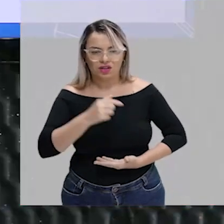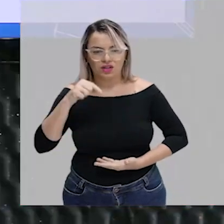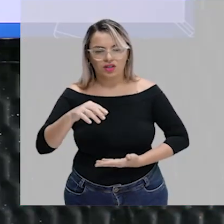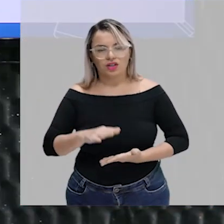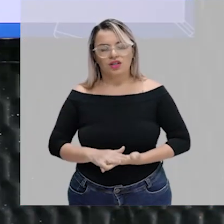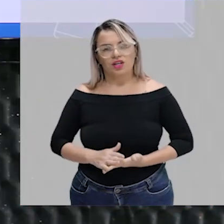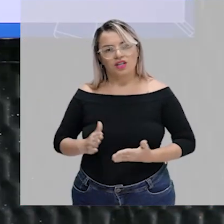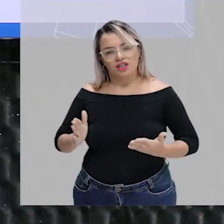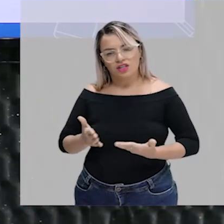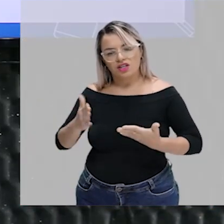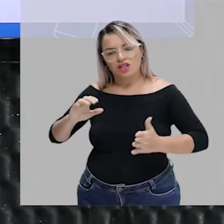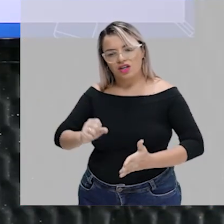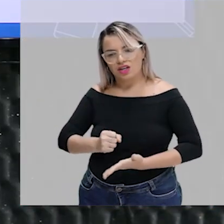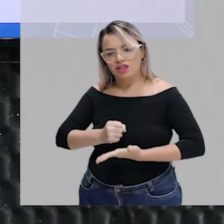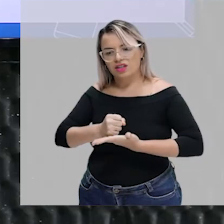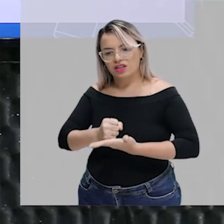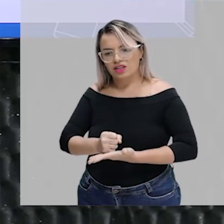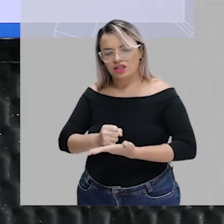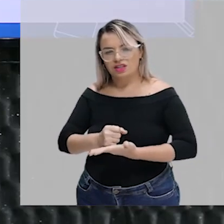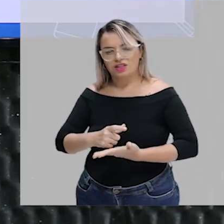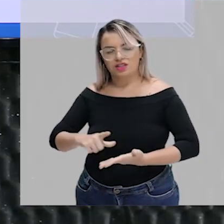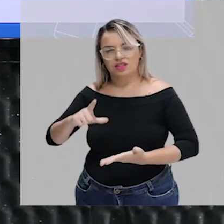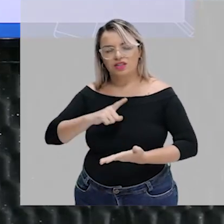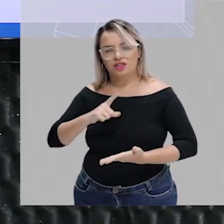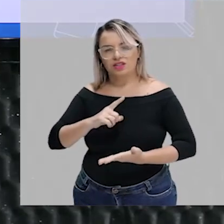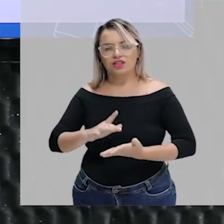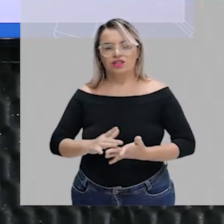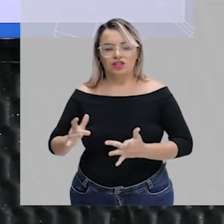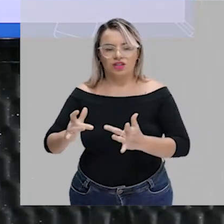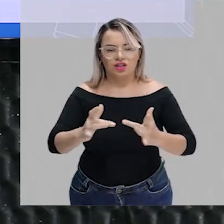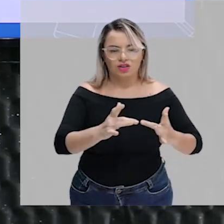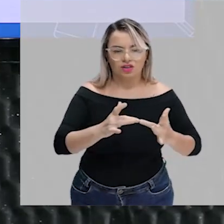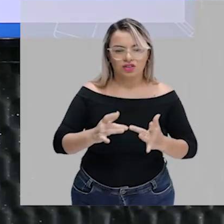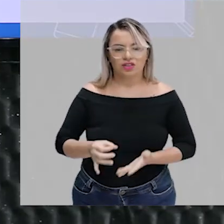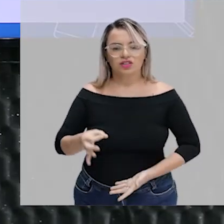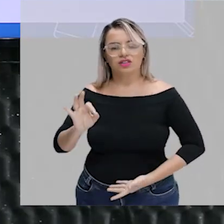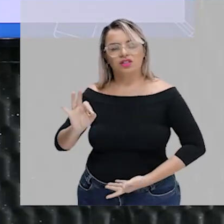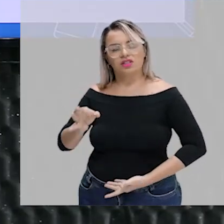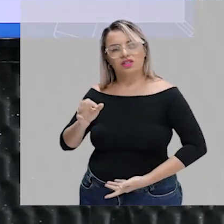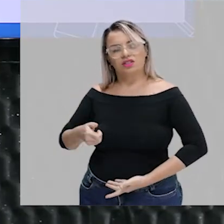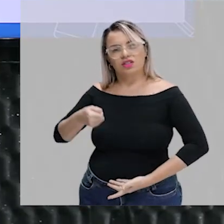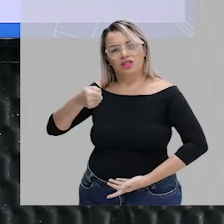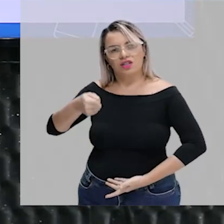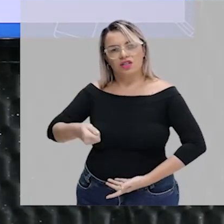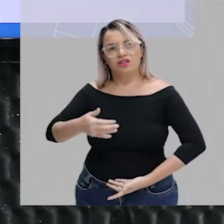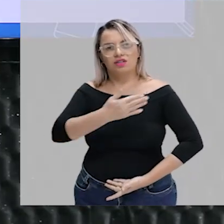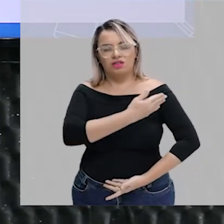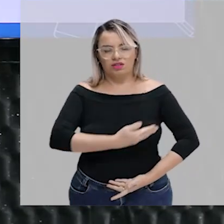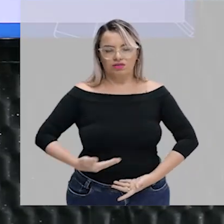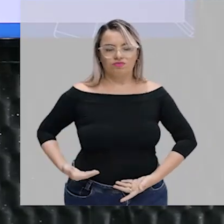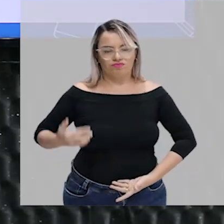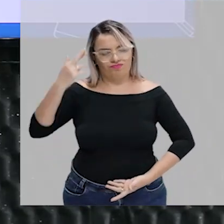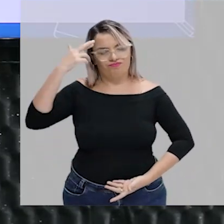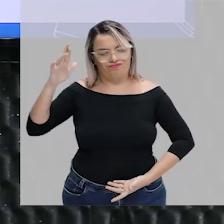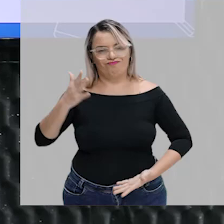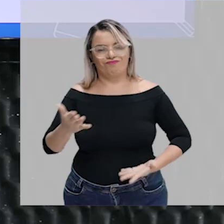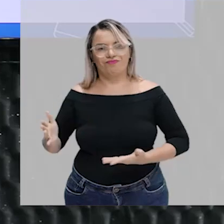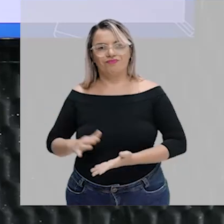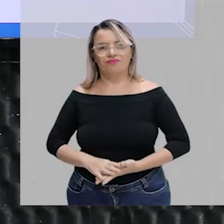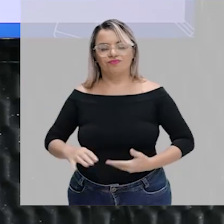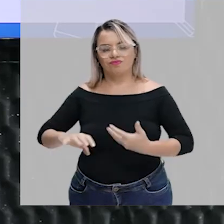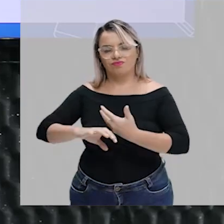aqueles que possuem os contatos certos diante da autoridade pública. Portanto, rompe com o formalismo e